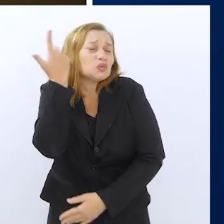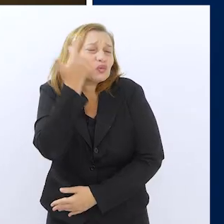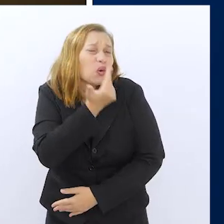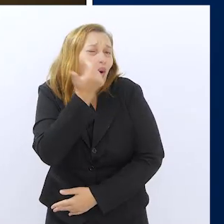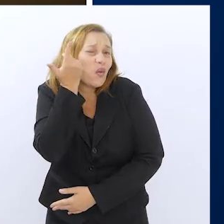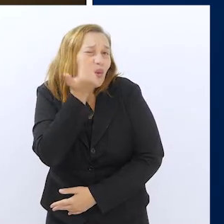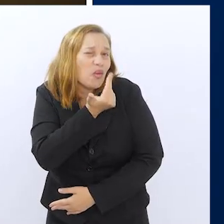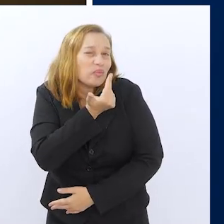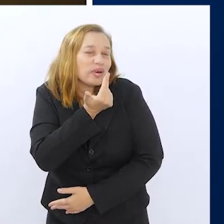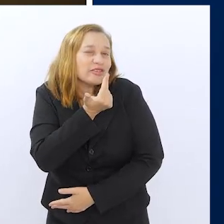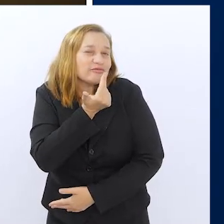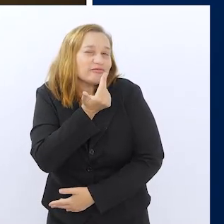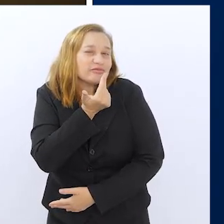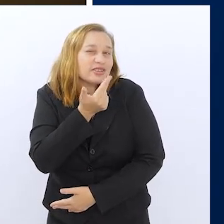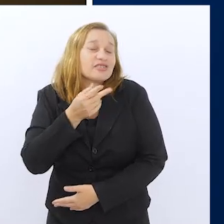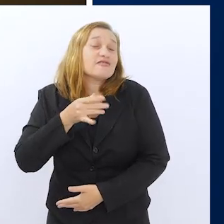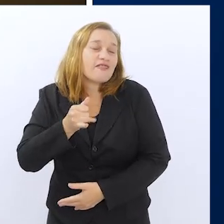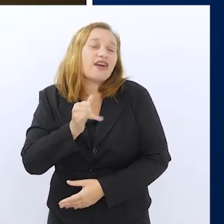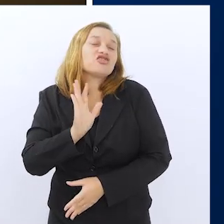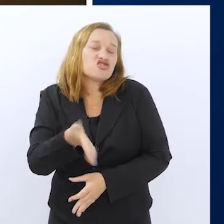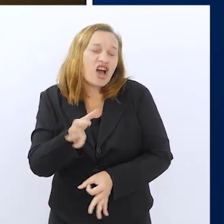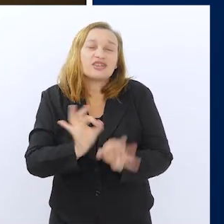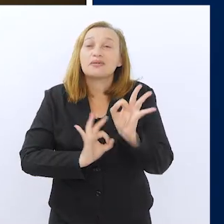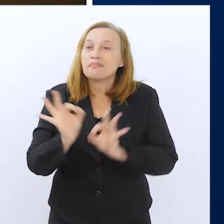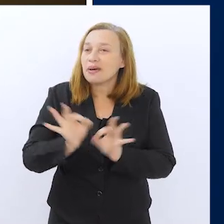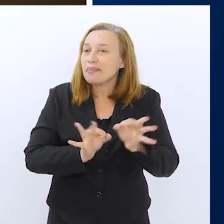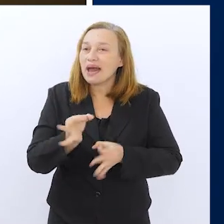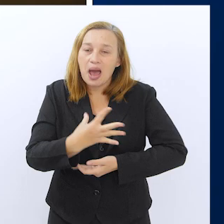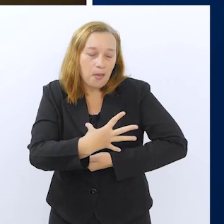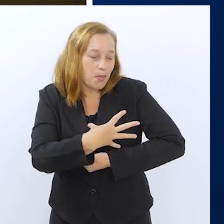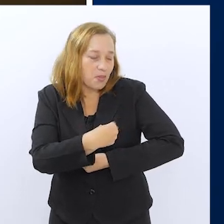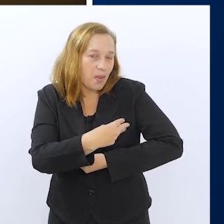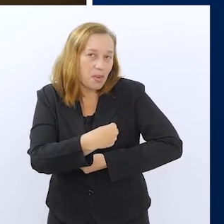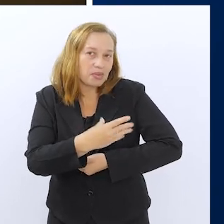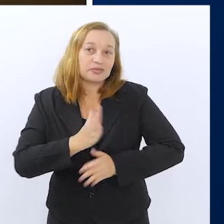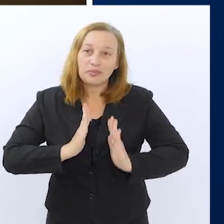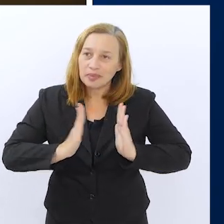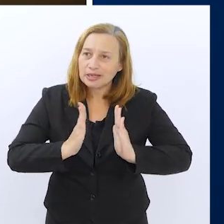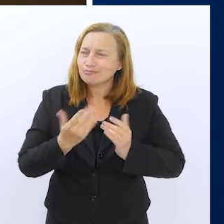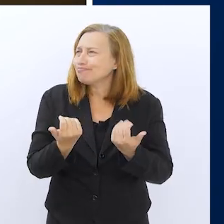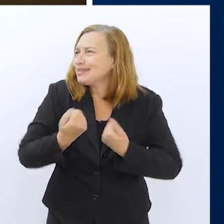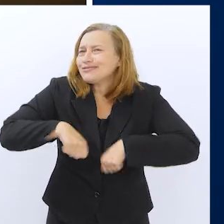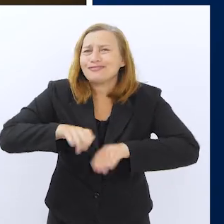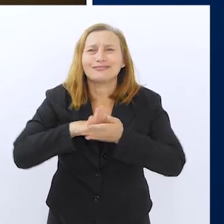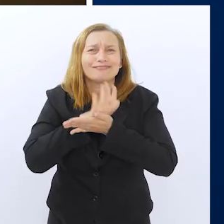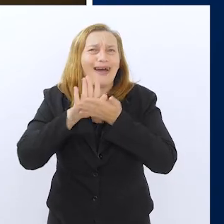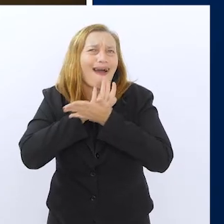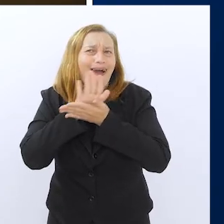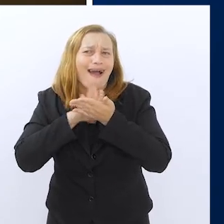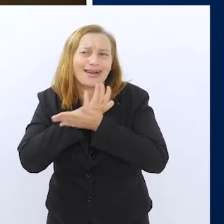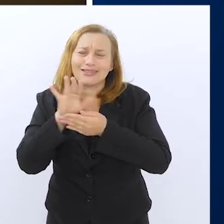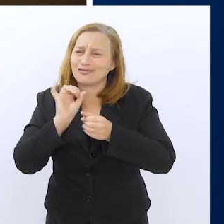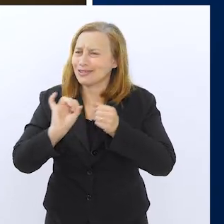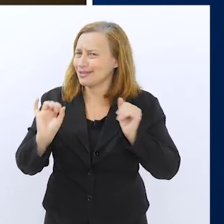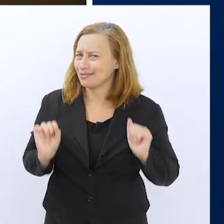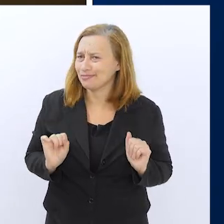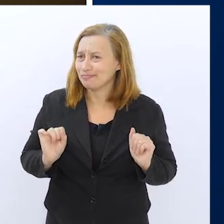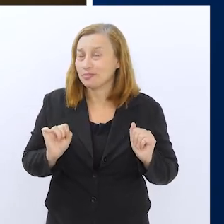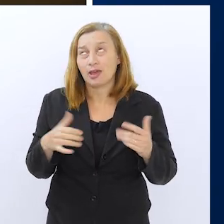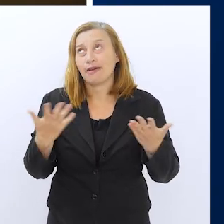corpo, naturalmente, ele vai já se preparar para a amamentação. Então, não precisamos fazer